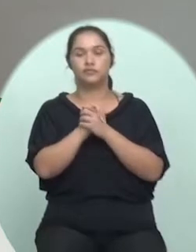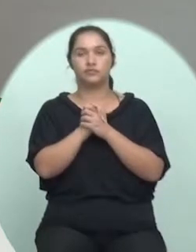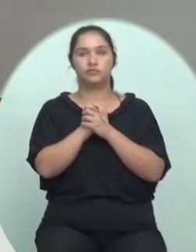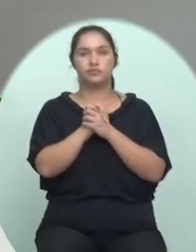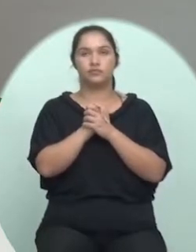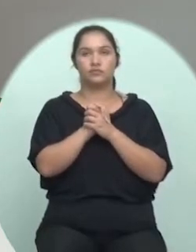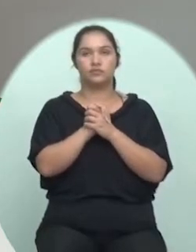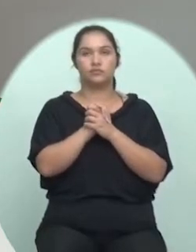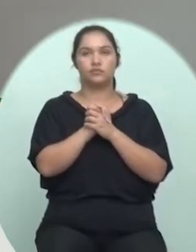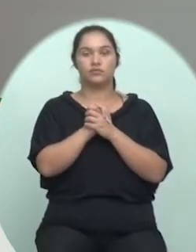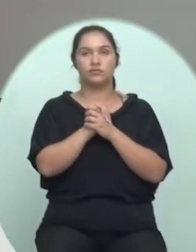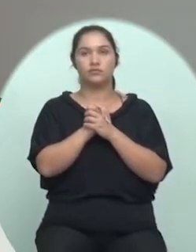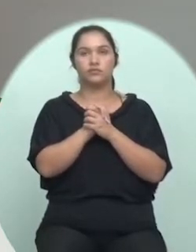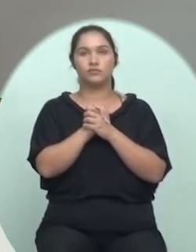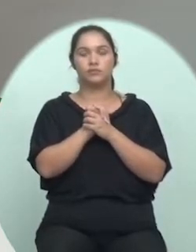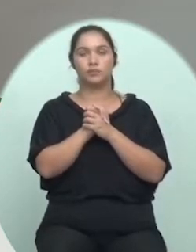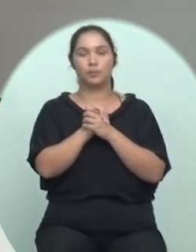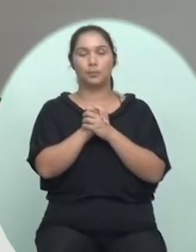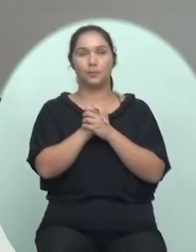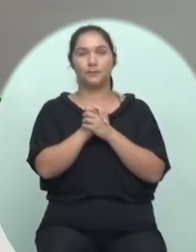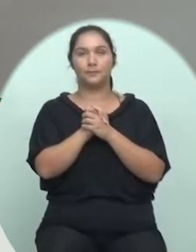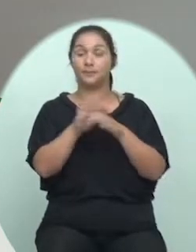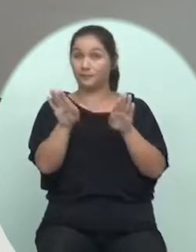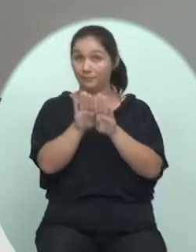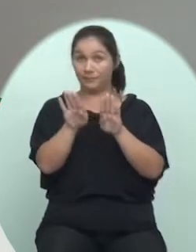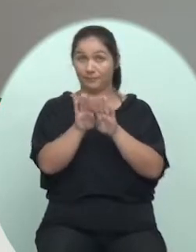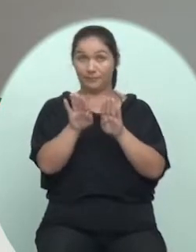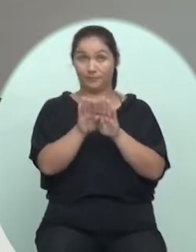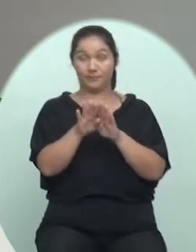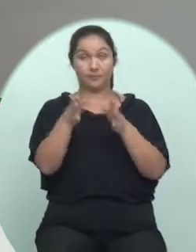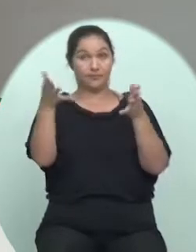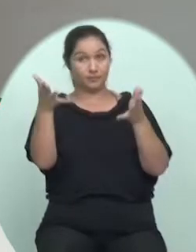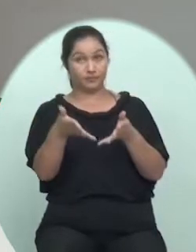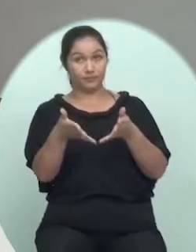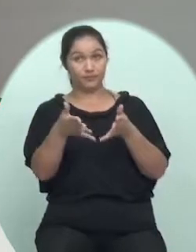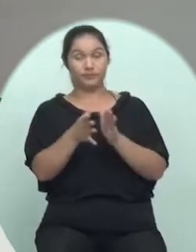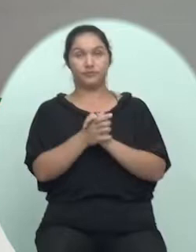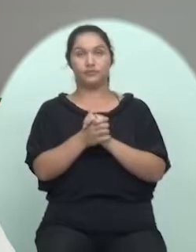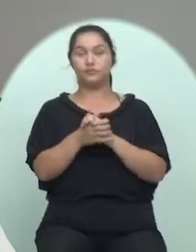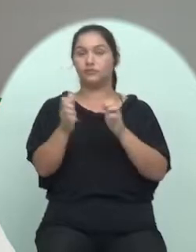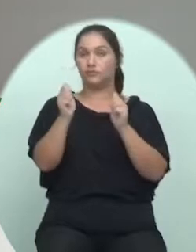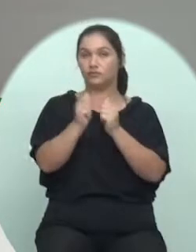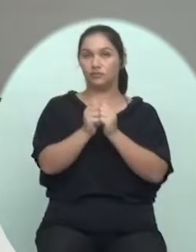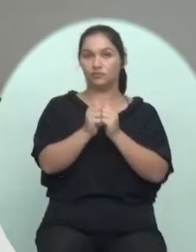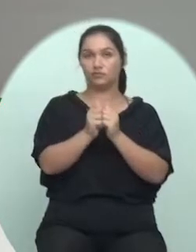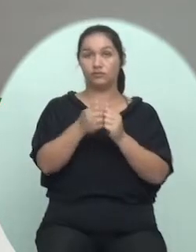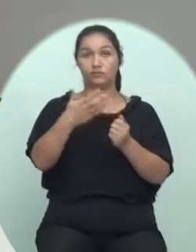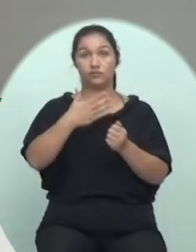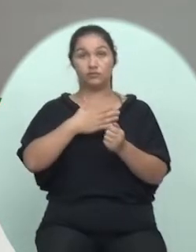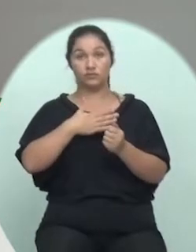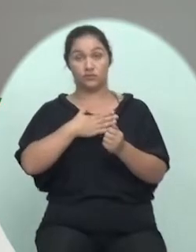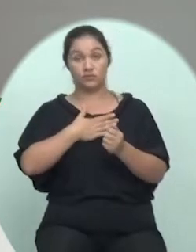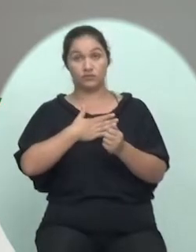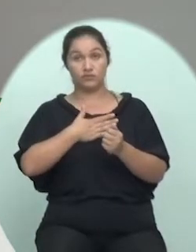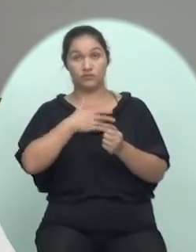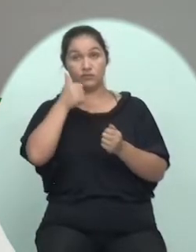acompanhar o governo da nossa cidade. Também estive hoje juntamente com a minha assessora, Thaís,